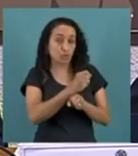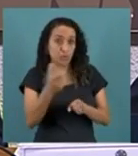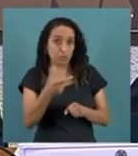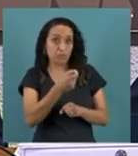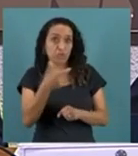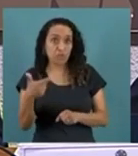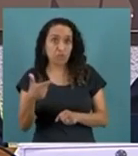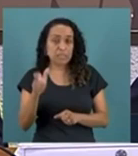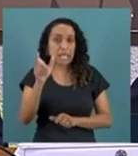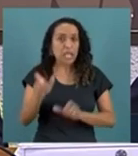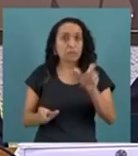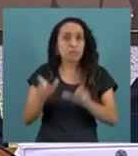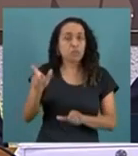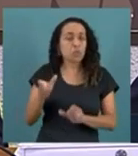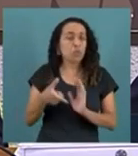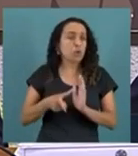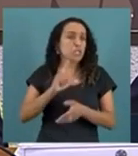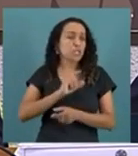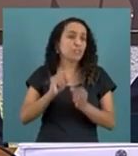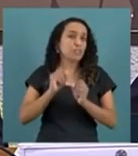as pessoas estavam